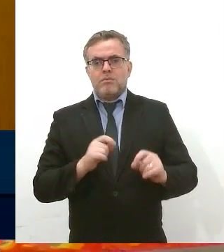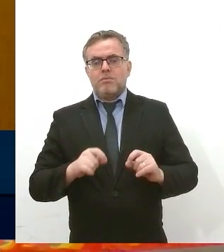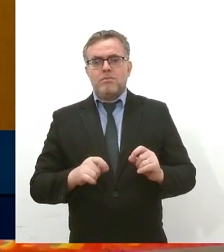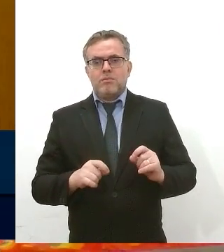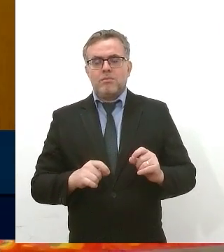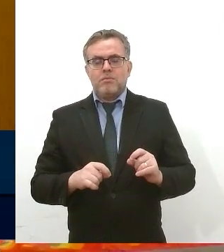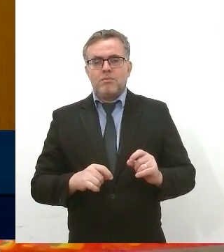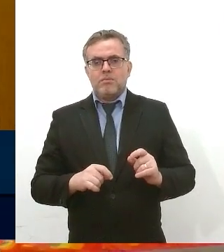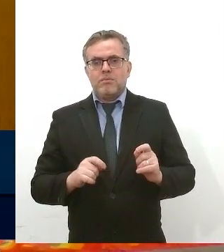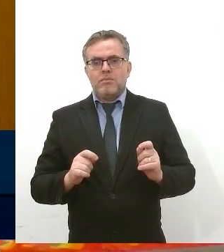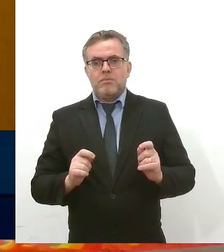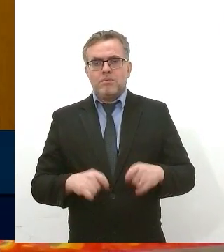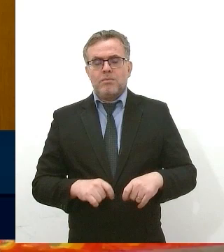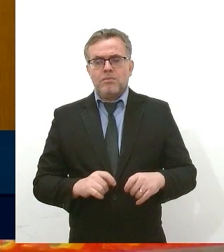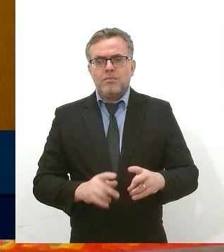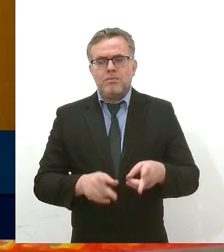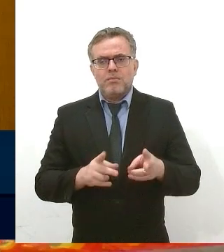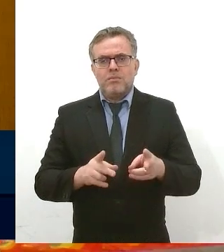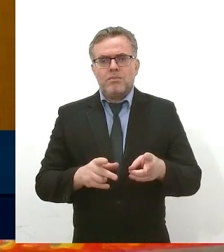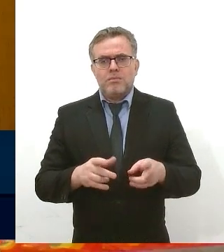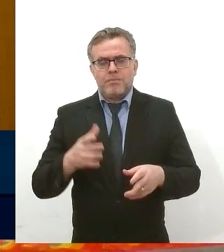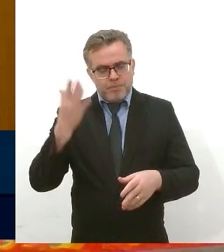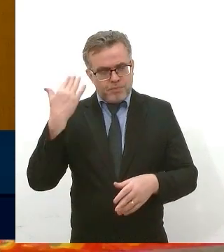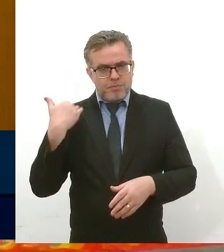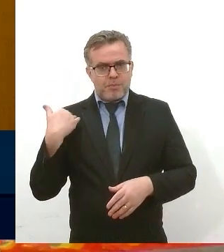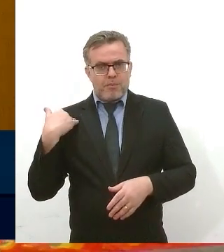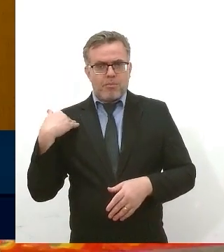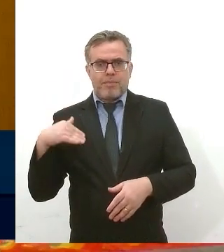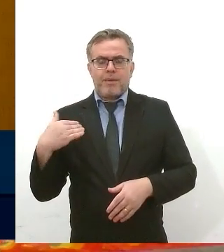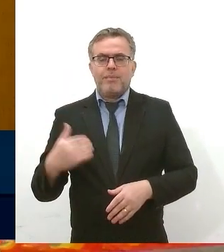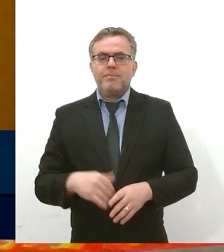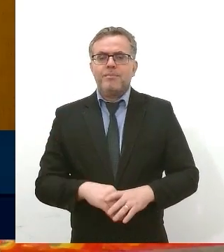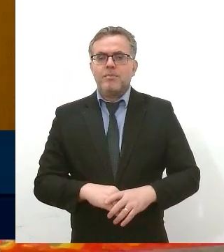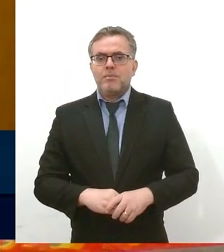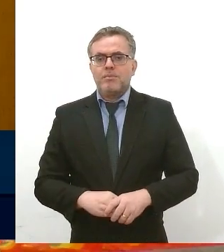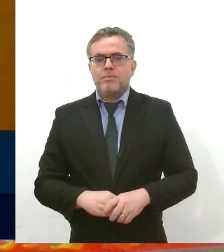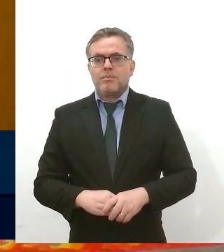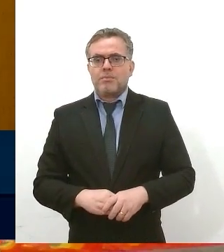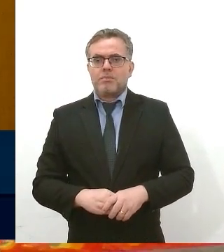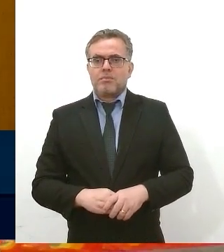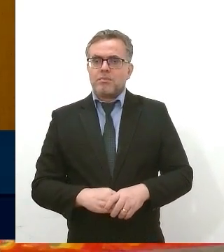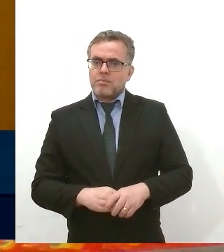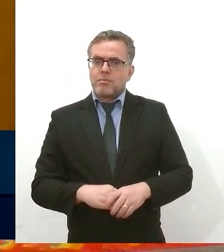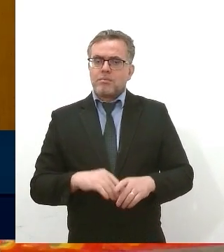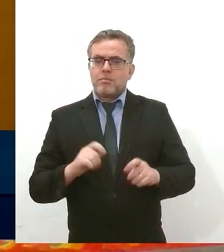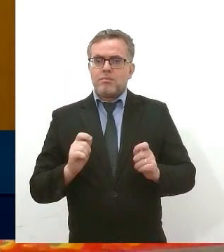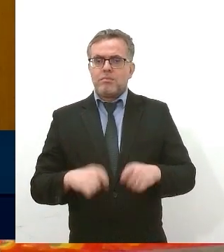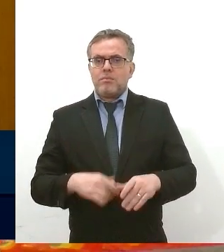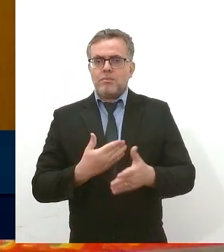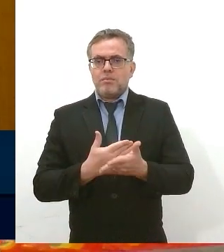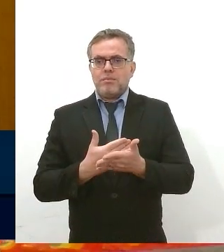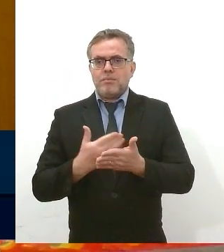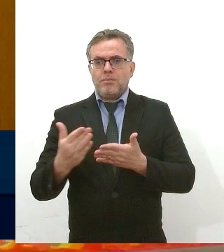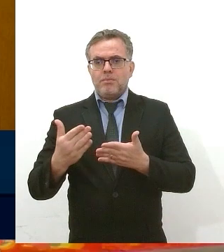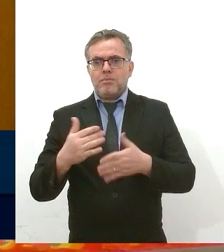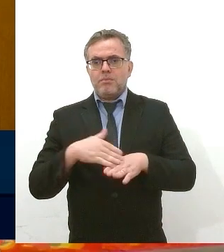um pouco abaixo dos ombros. Eu quero começar a minha fala de hoje